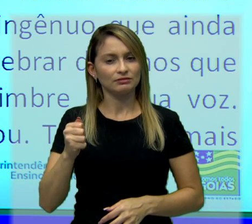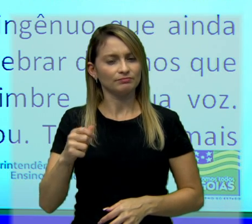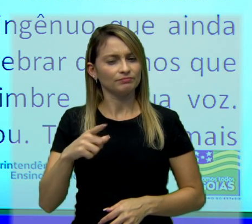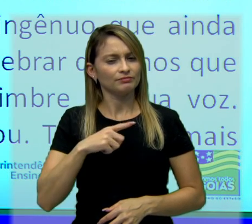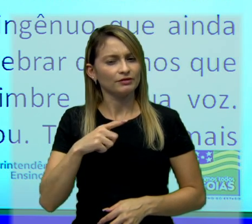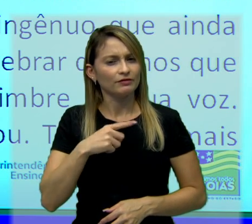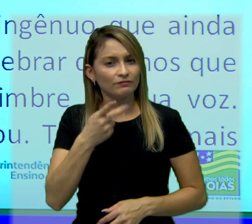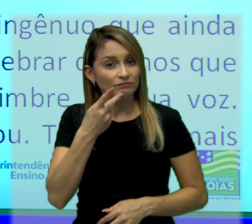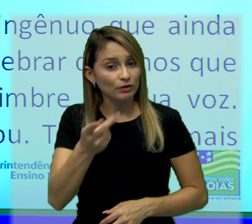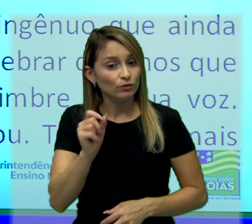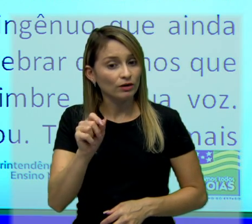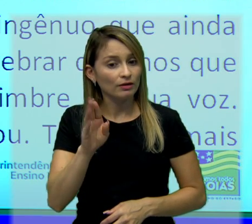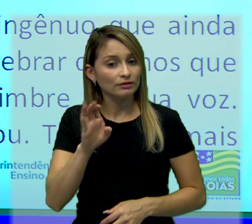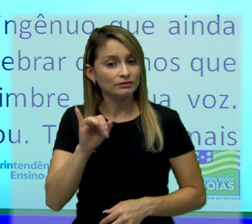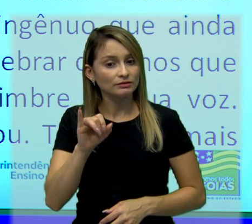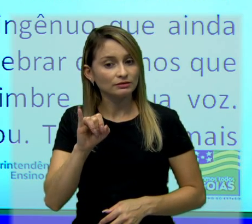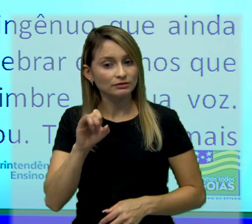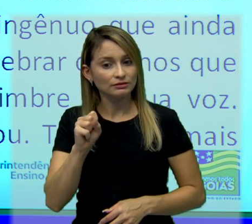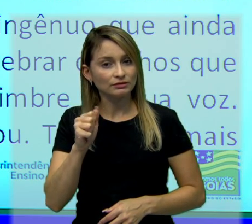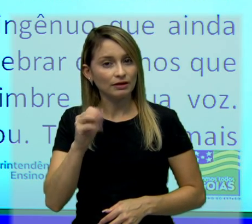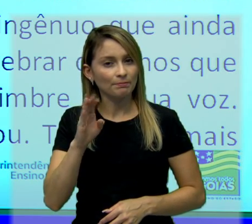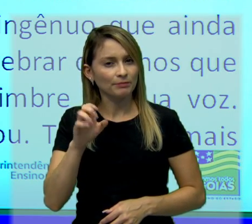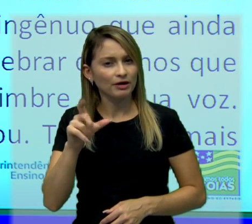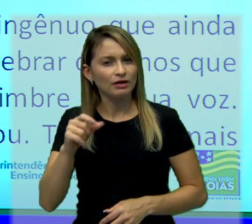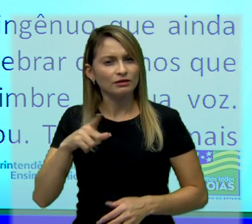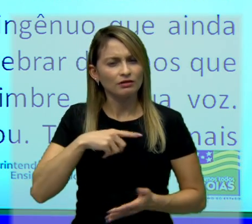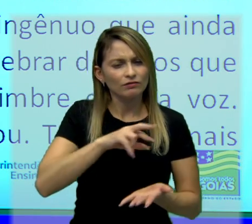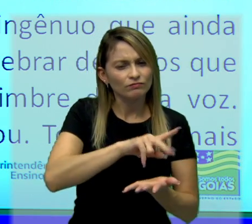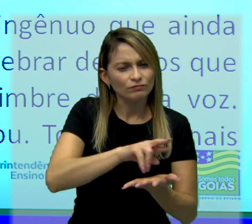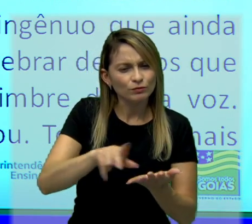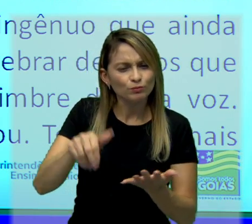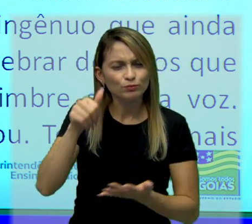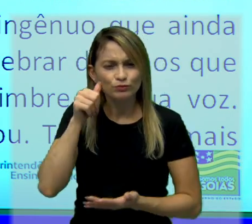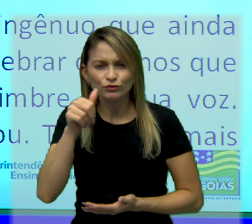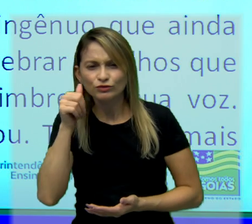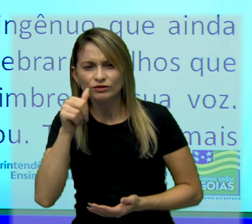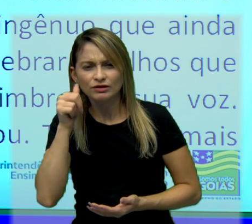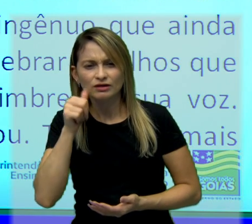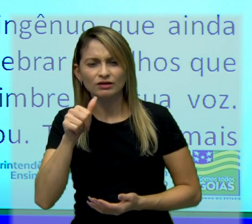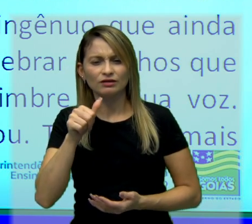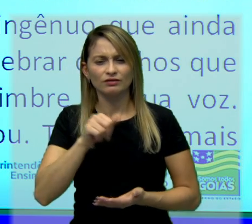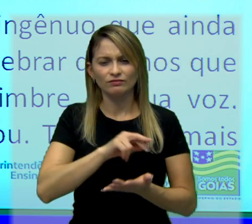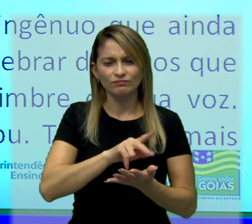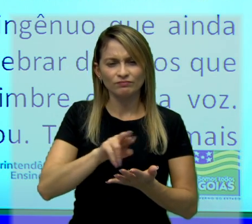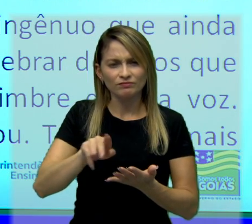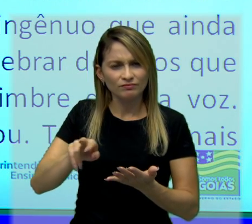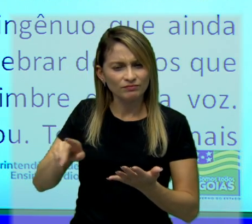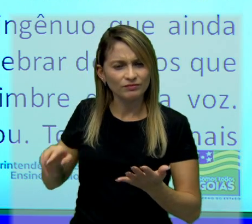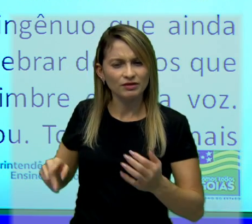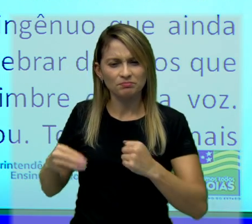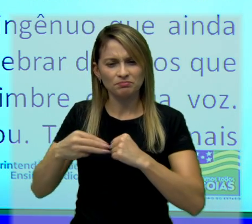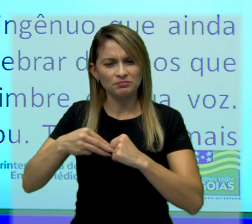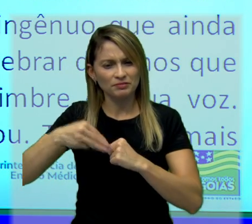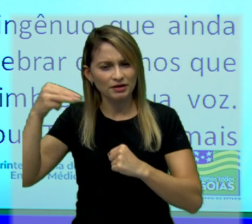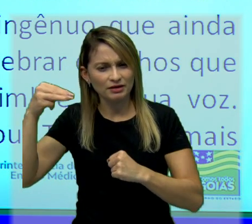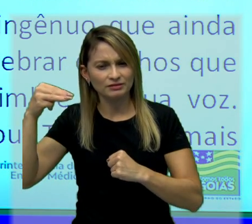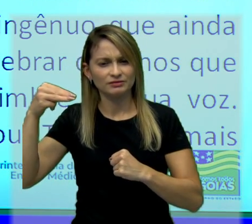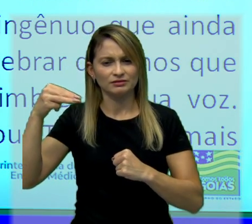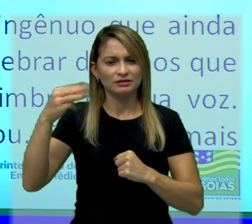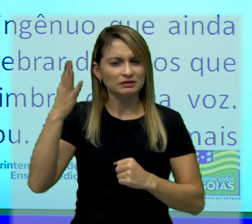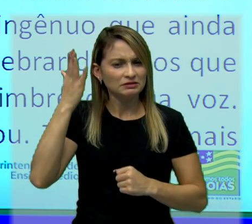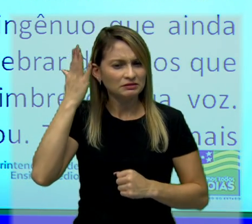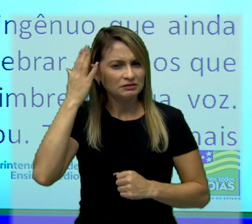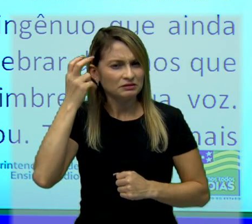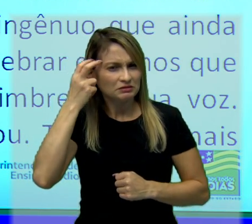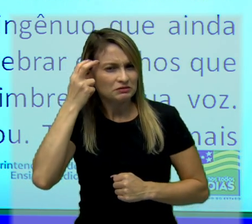completou. Isabela, Afonsina, Idália, Jurete, Deolinda foram